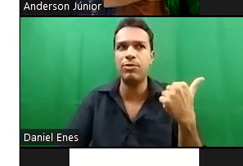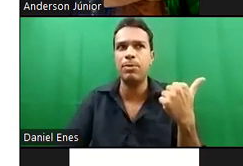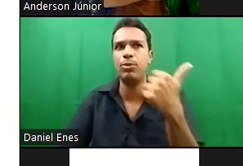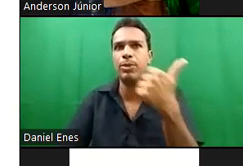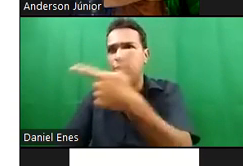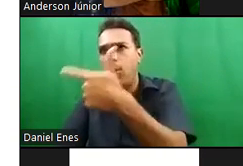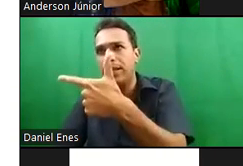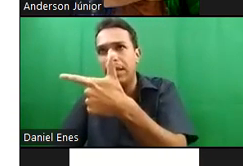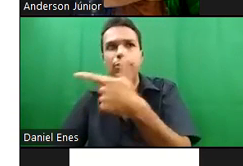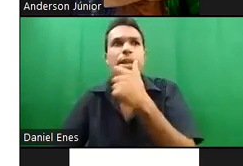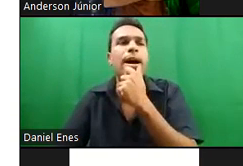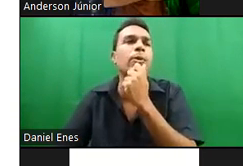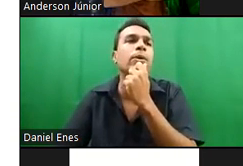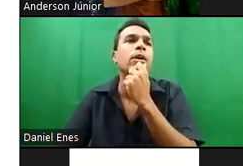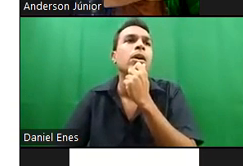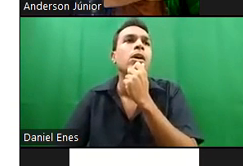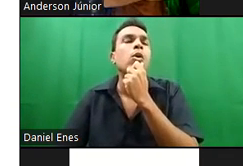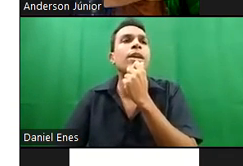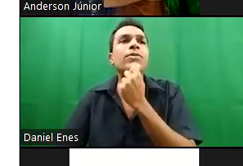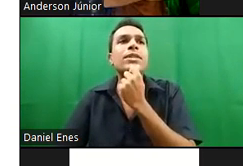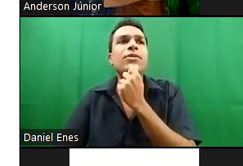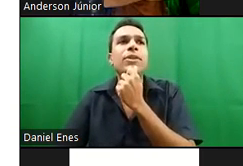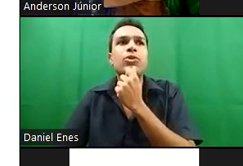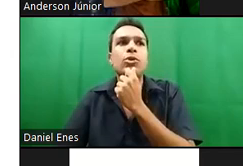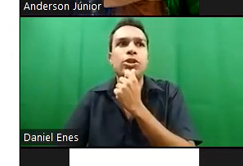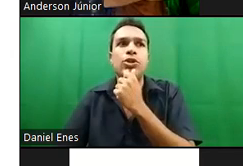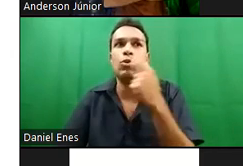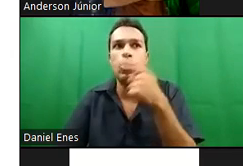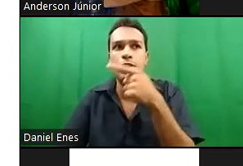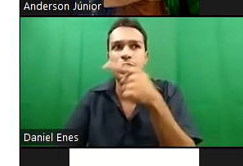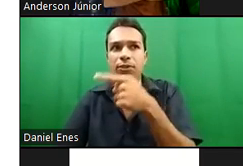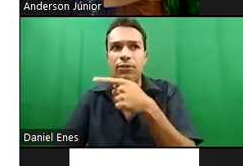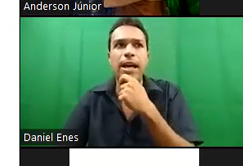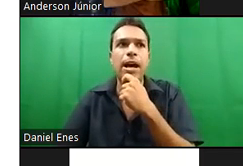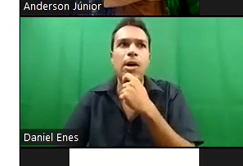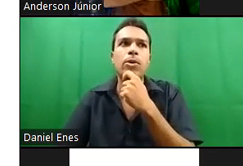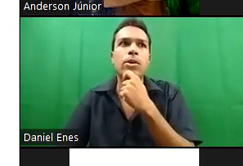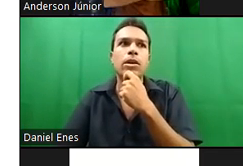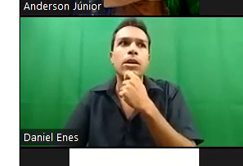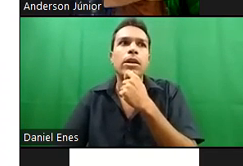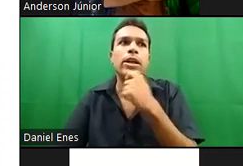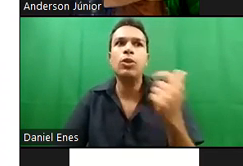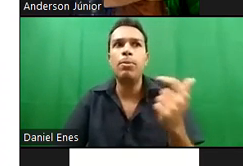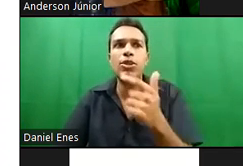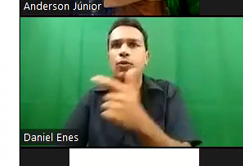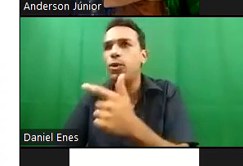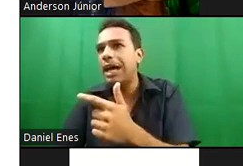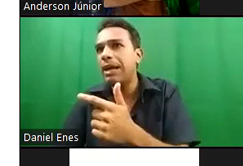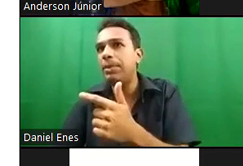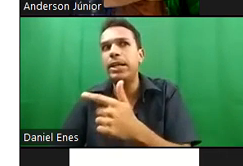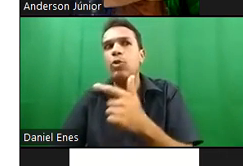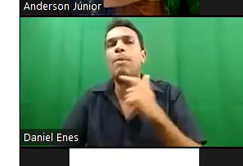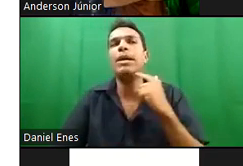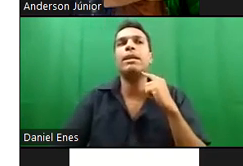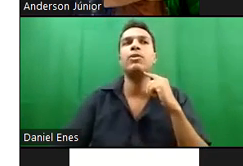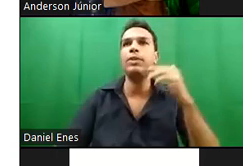na língua portuguesa, e ontem lá no final. O que você fez hoje? O hoje lá no final. Eu não posso voltar